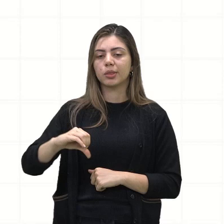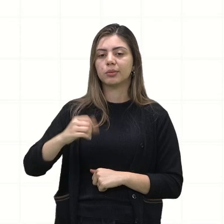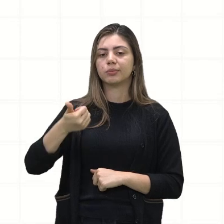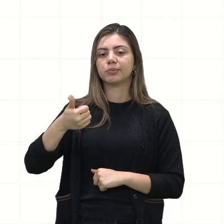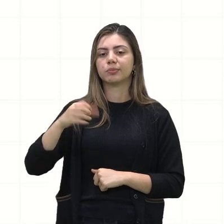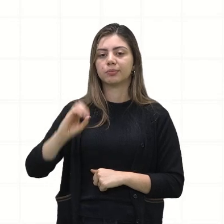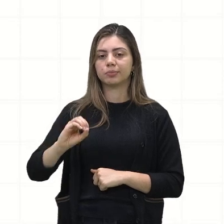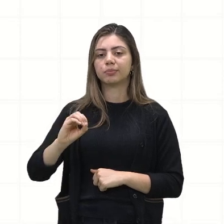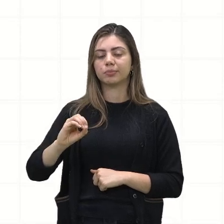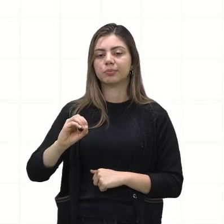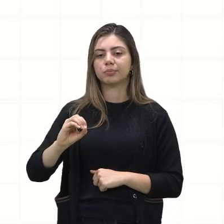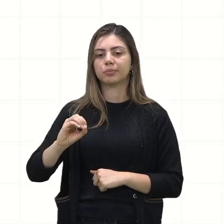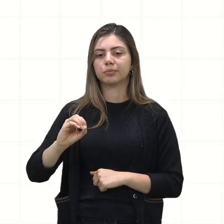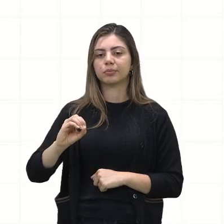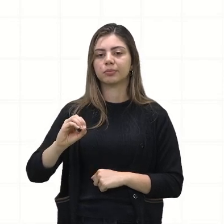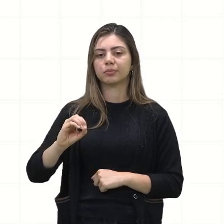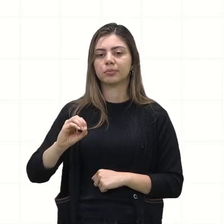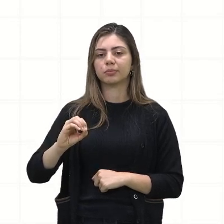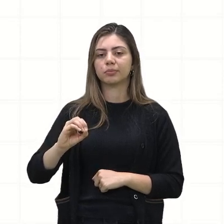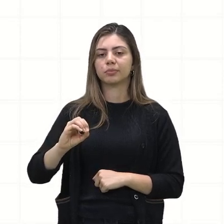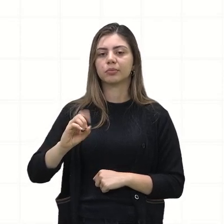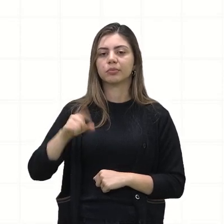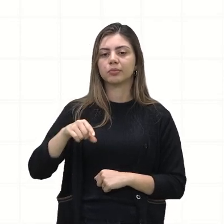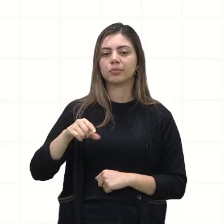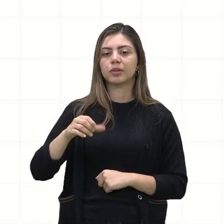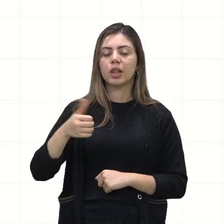né? Agora aqui no calabresa,